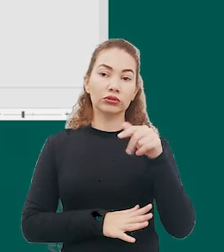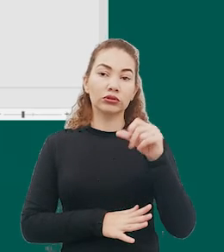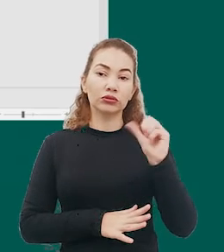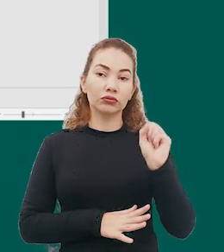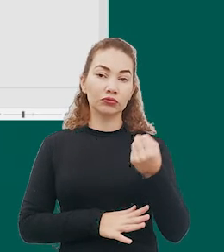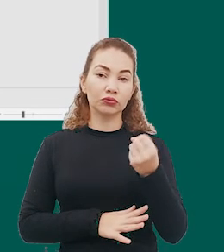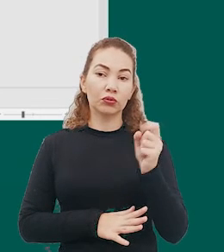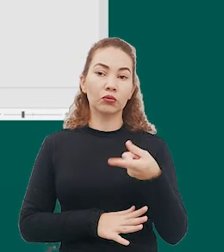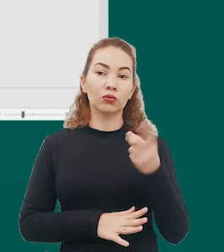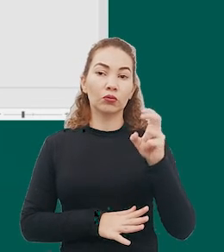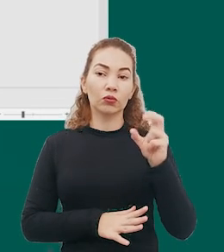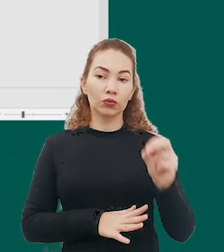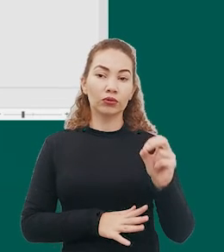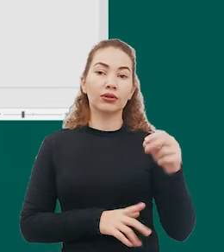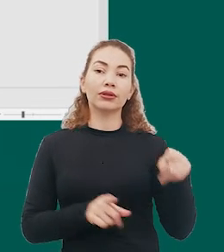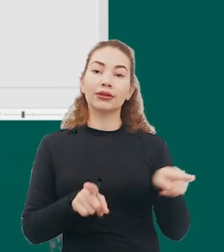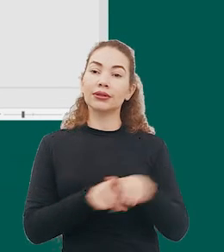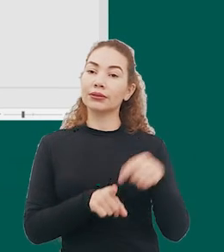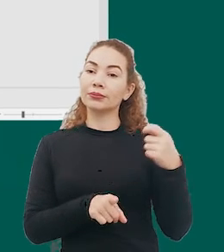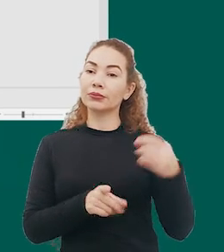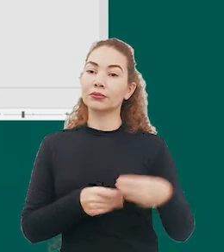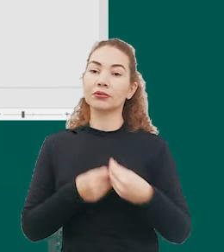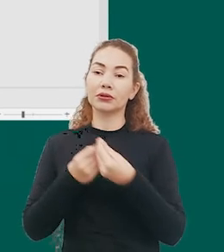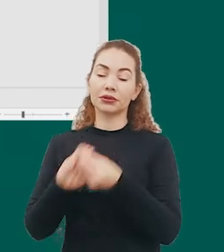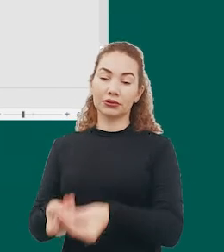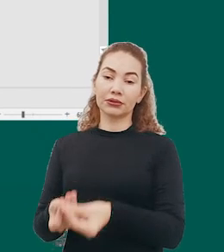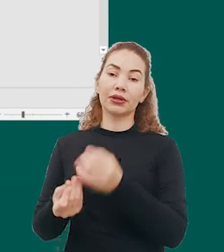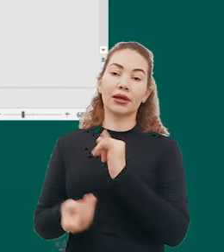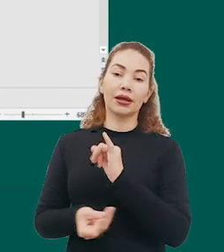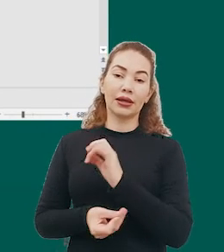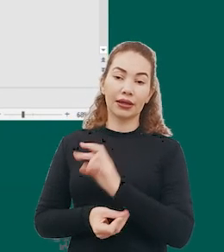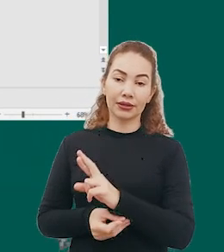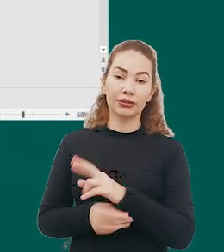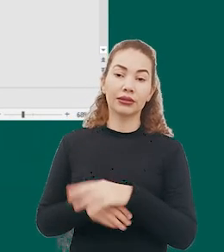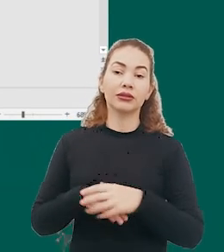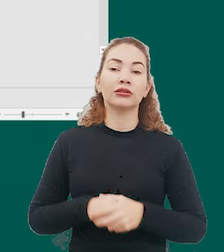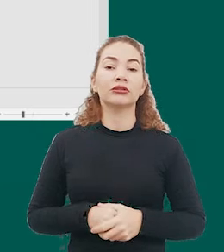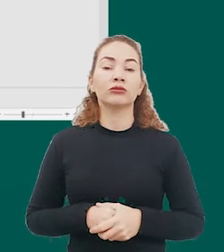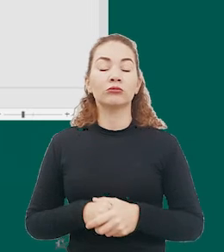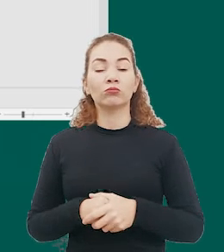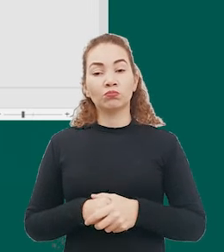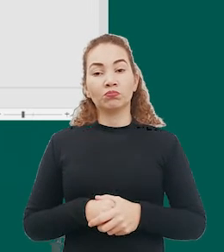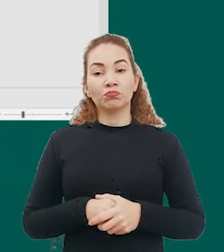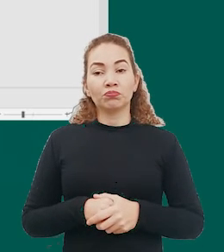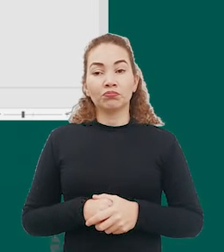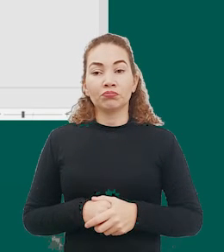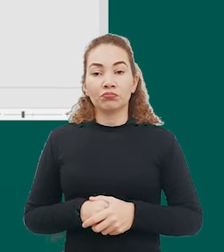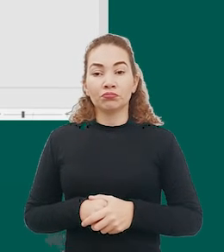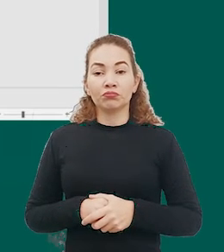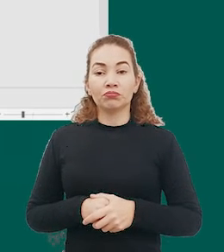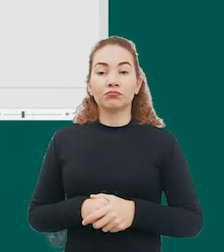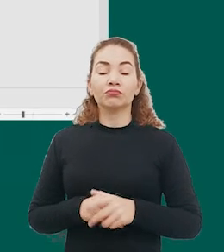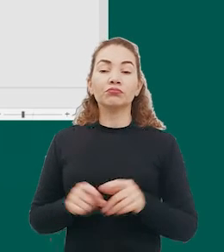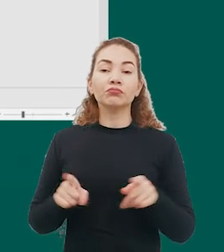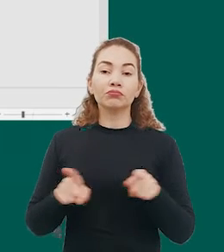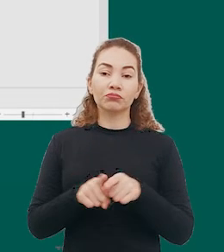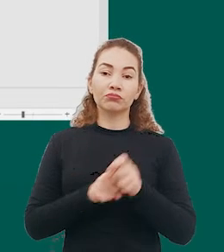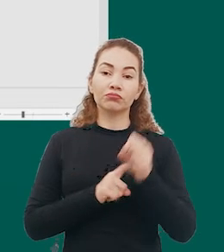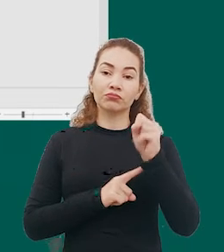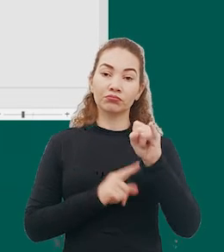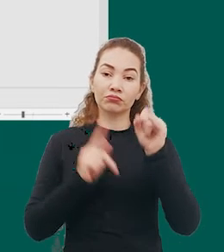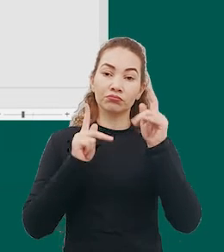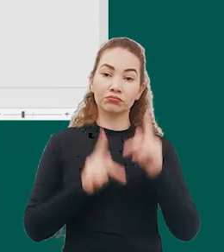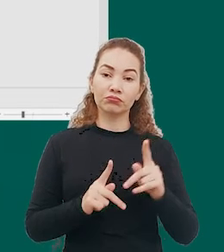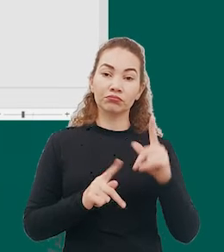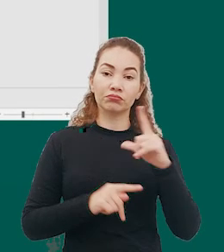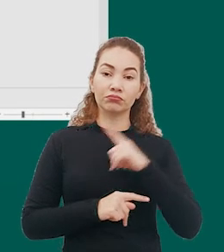142.798,50 também está sujeito à entrega da declaração do imposto de renda. E se a pessoa